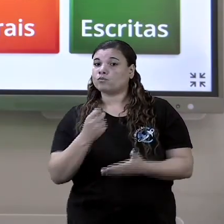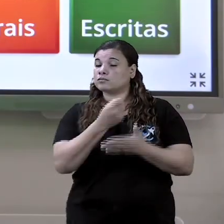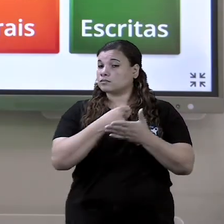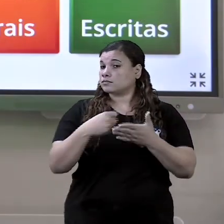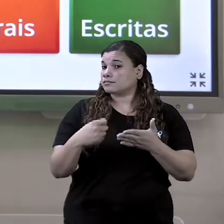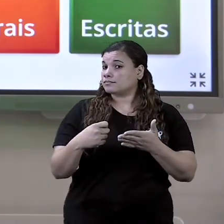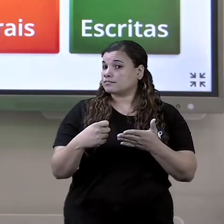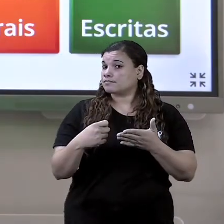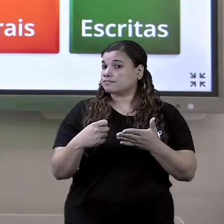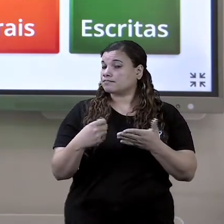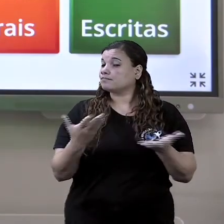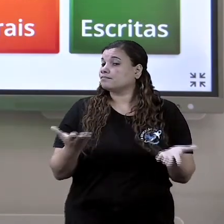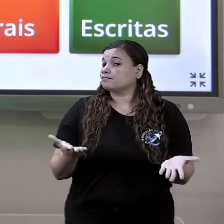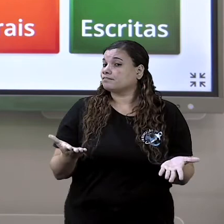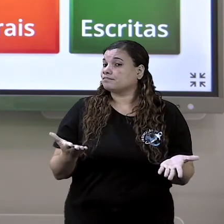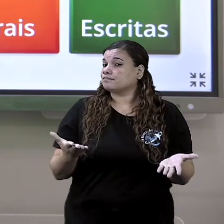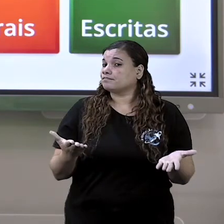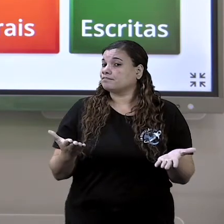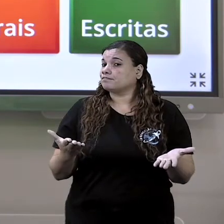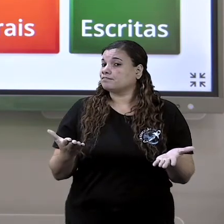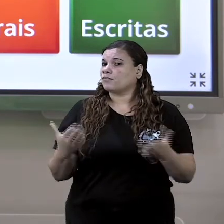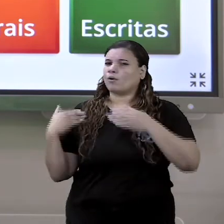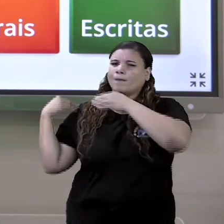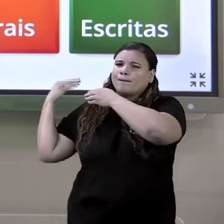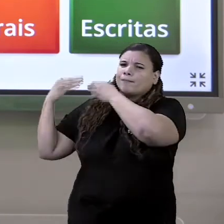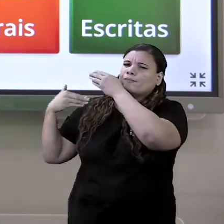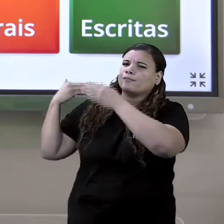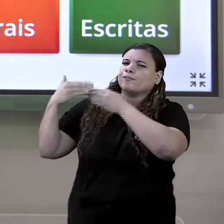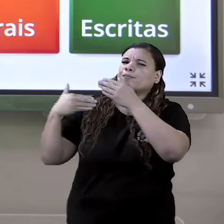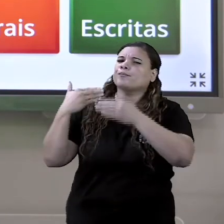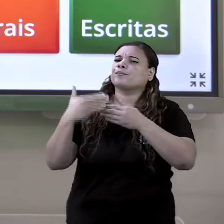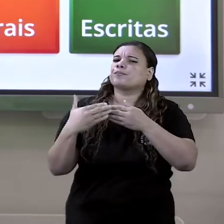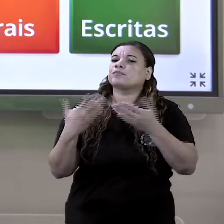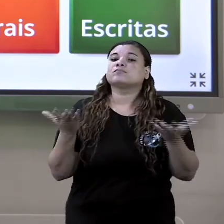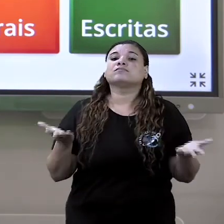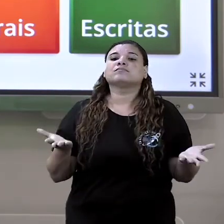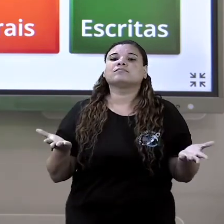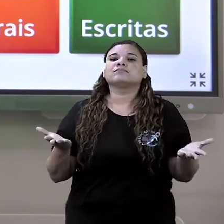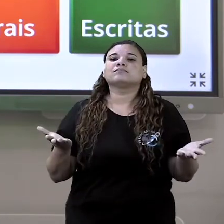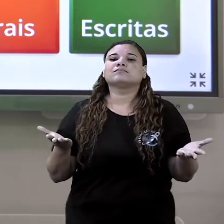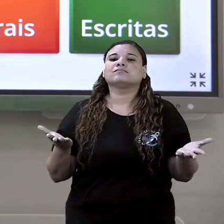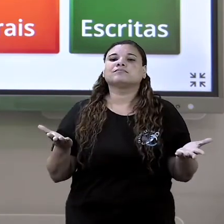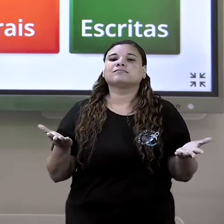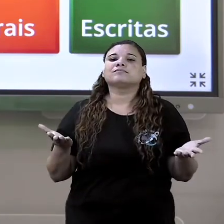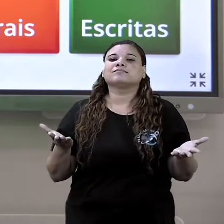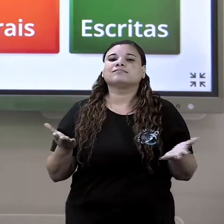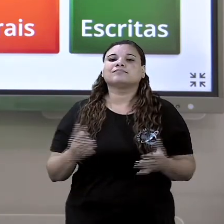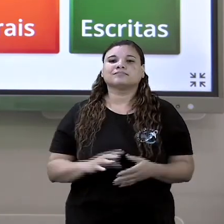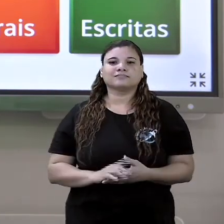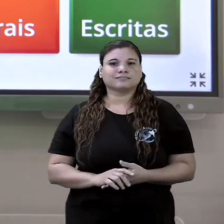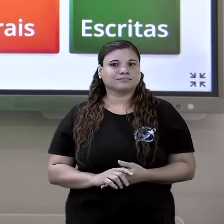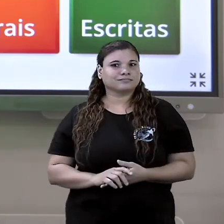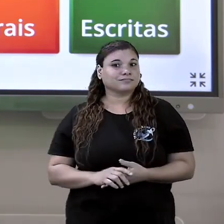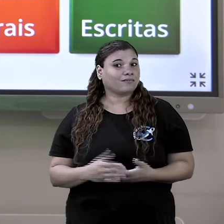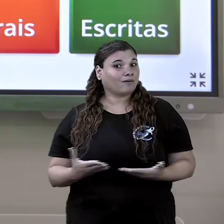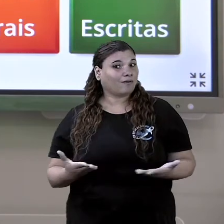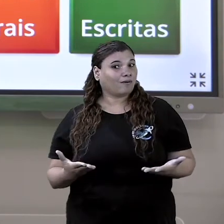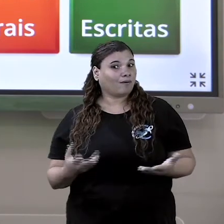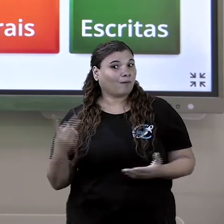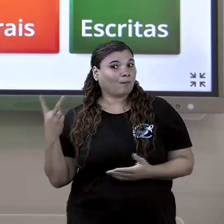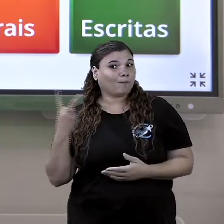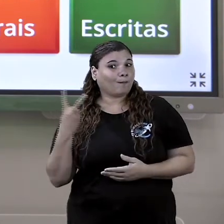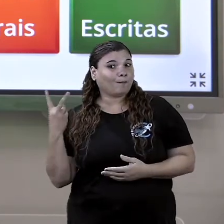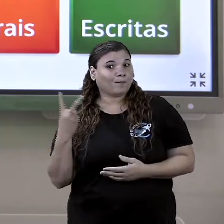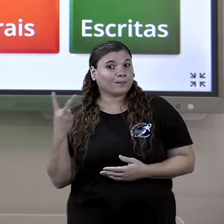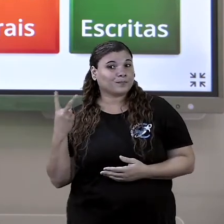Passada de geração em geração, a partir de relatos. Elas são fontes históricas